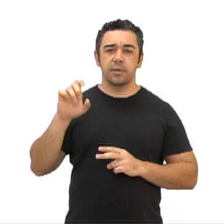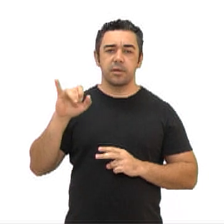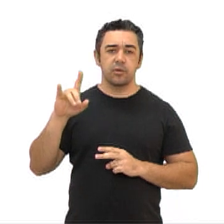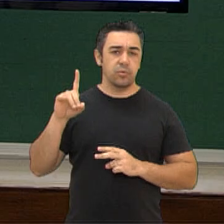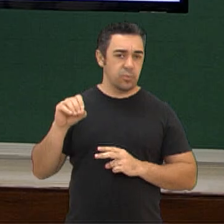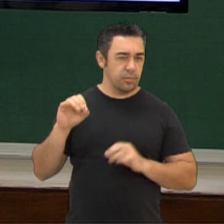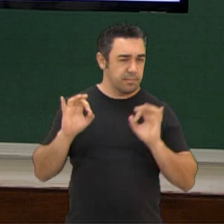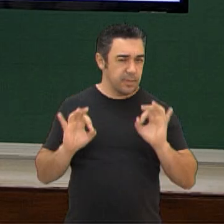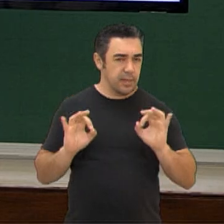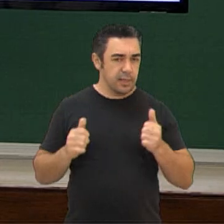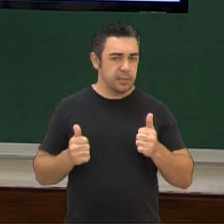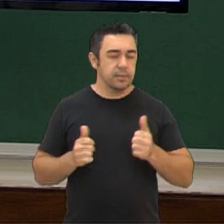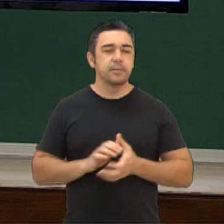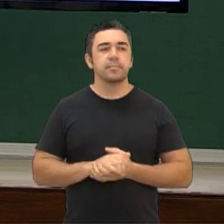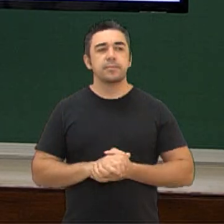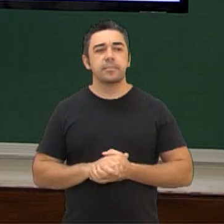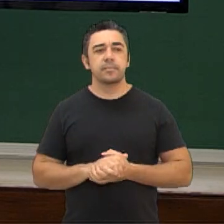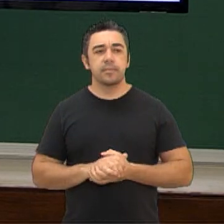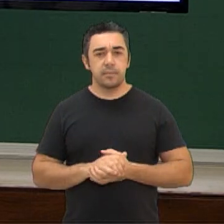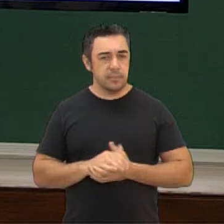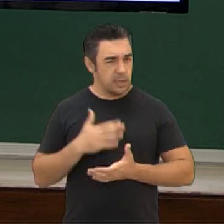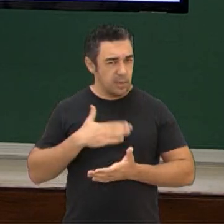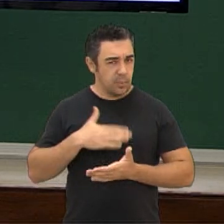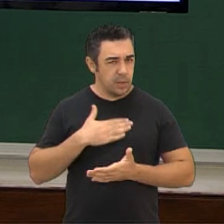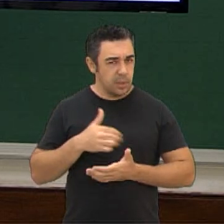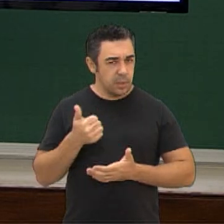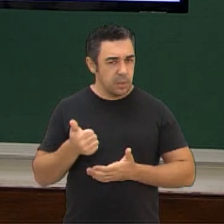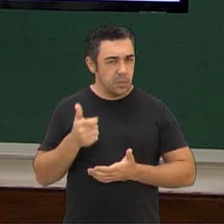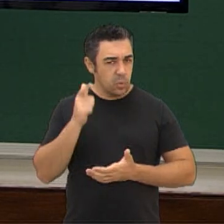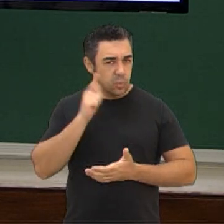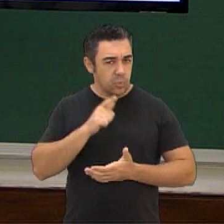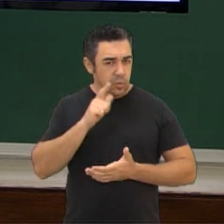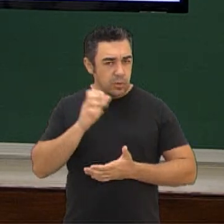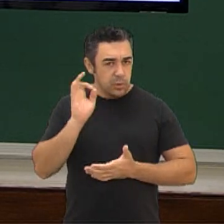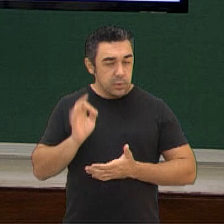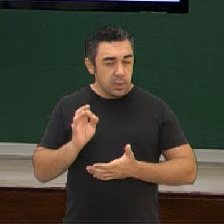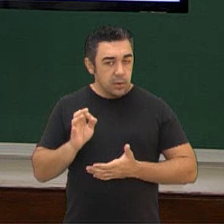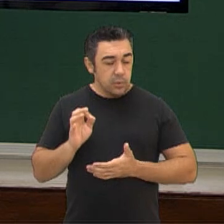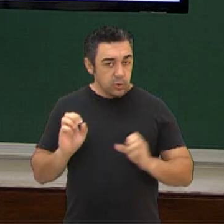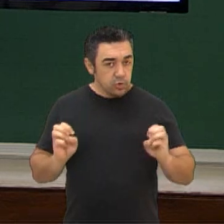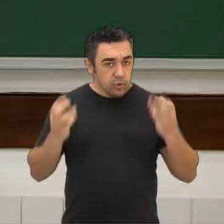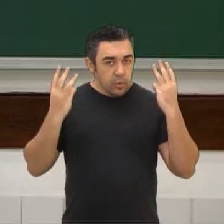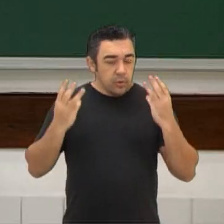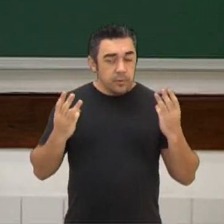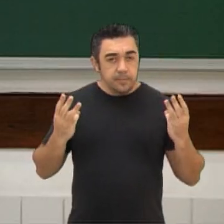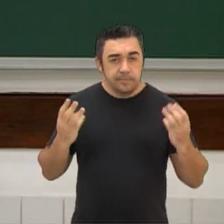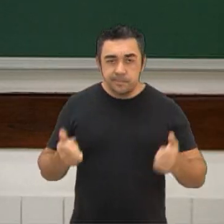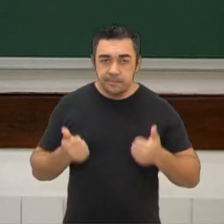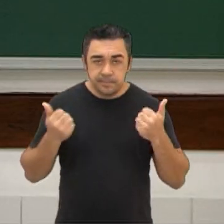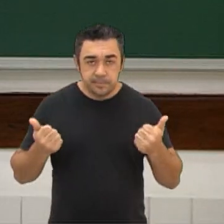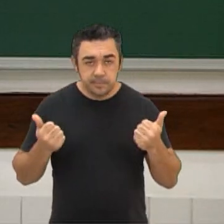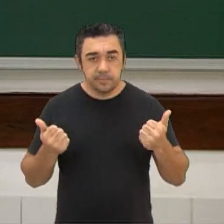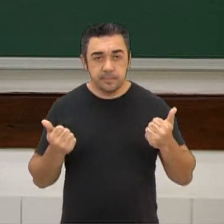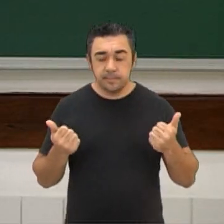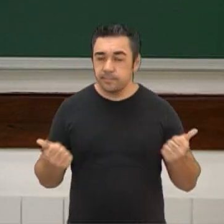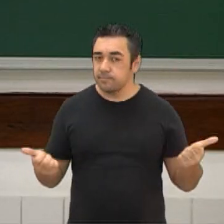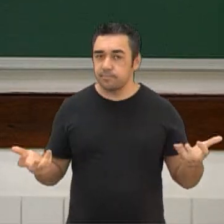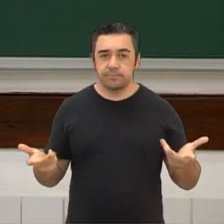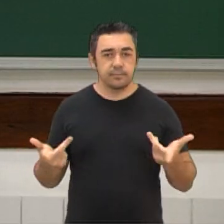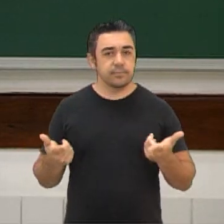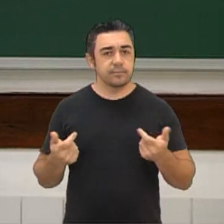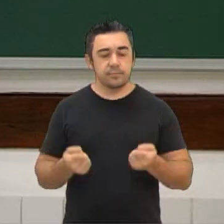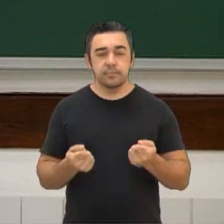aldeído. Beleza? Essa estava mais tranquila? Conseguiu acertar aí? Show de bola? Sensacional?